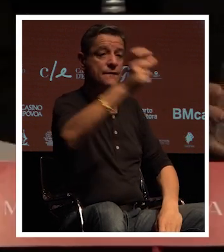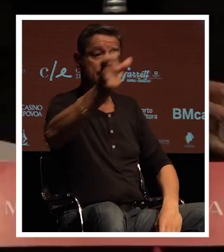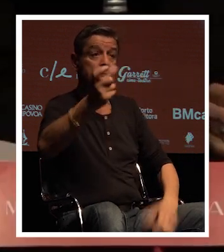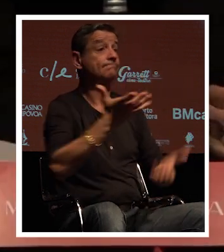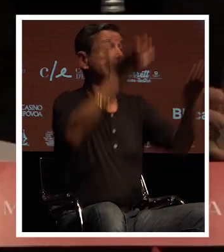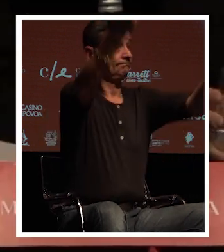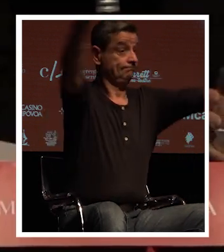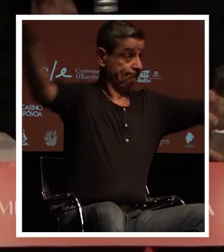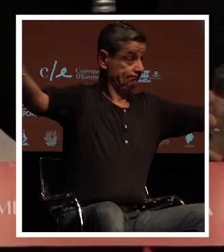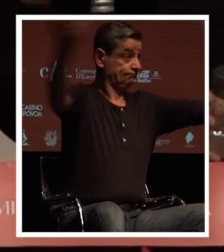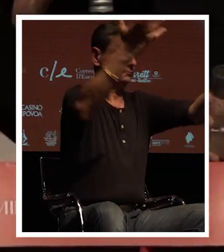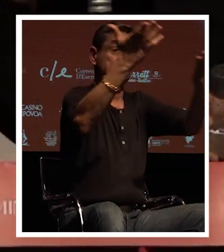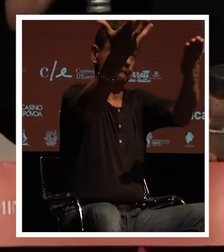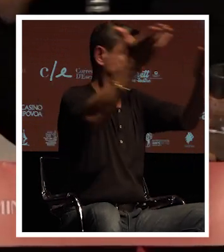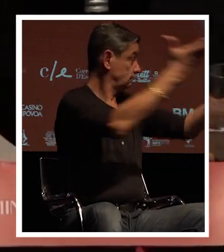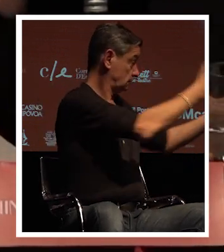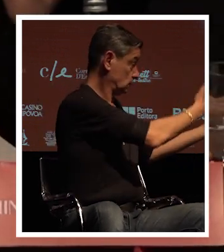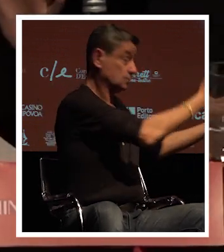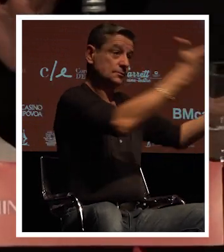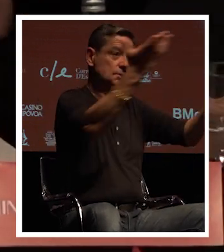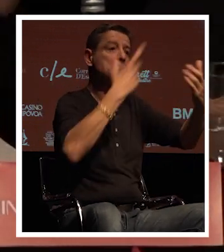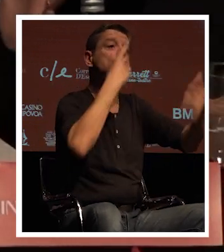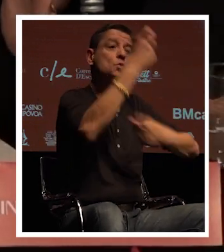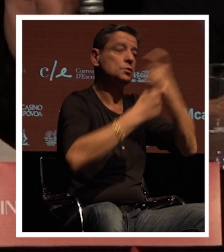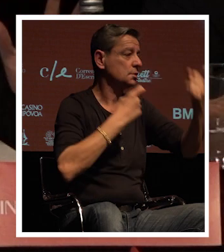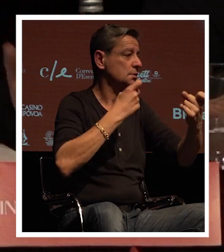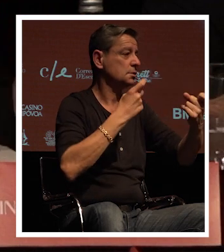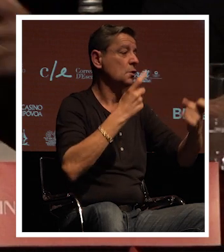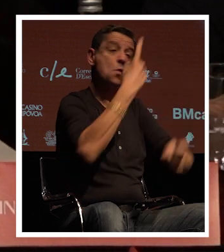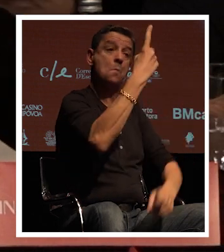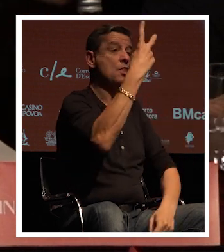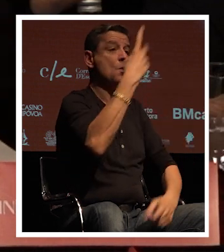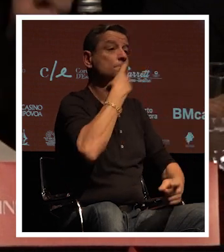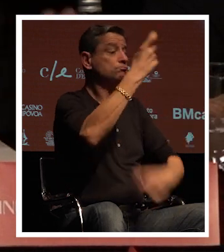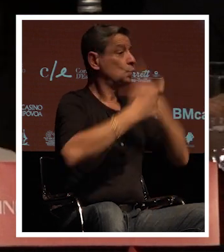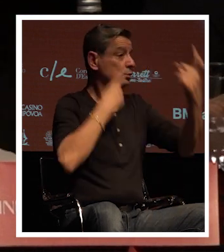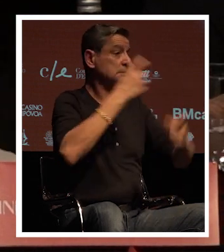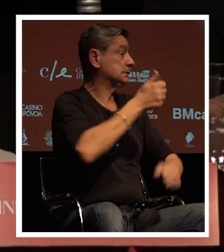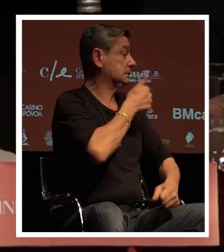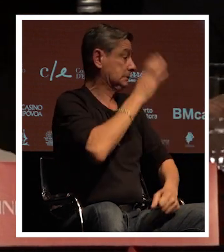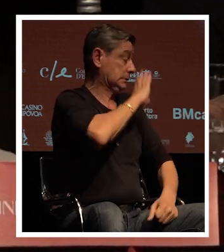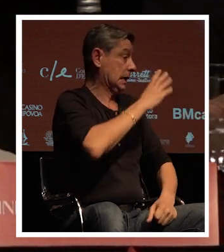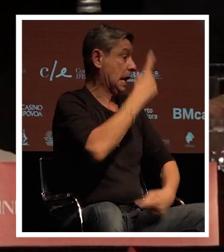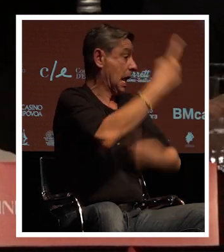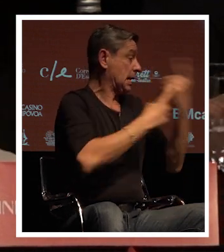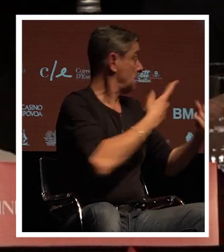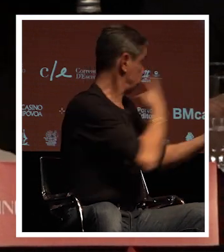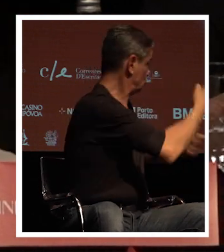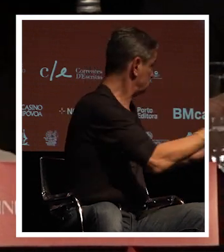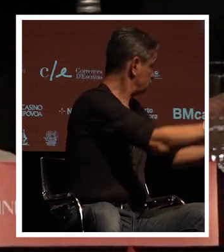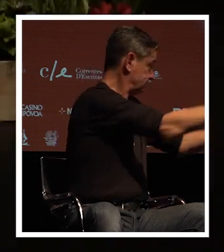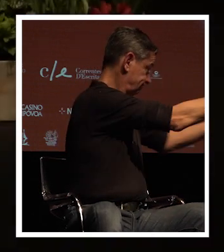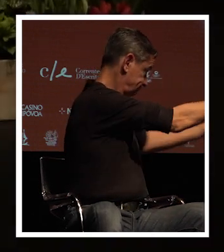para esse lado se for possível para uma ou duas questões Não mais do que isso isto se alguém neste momento quiser